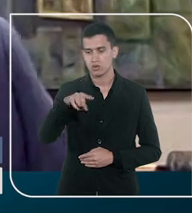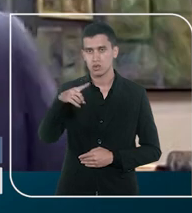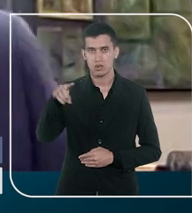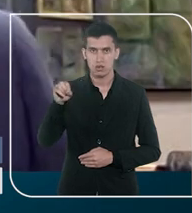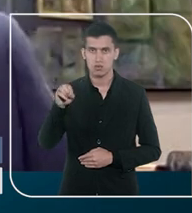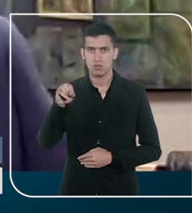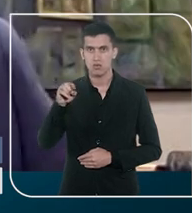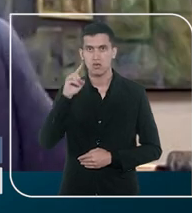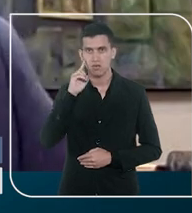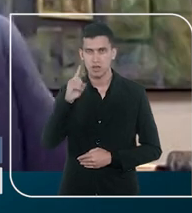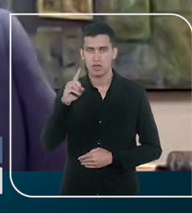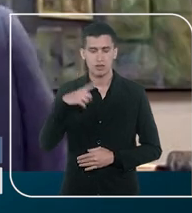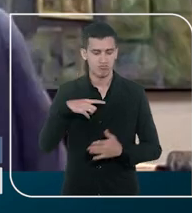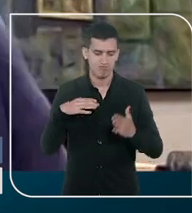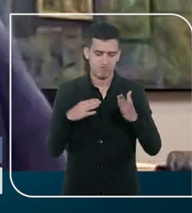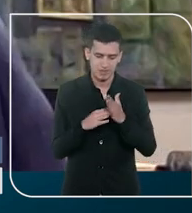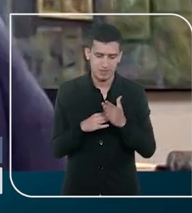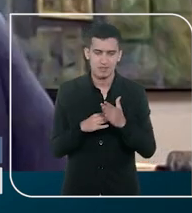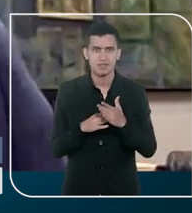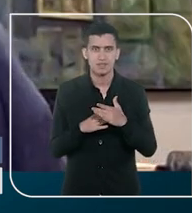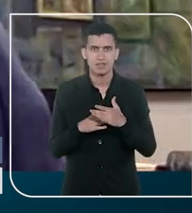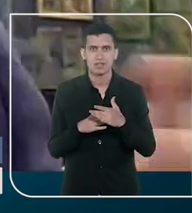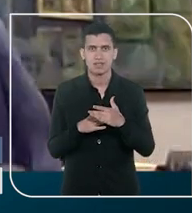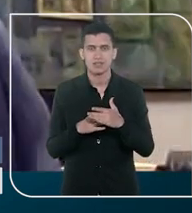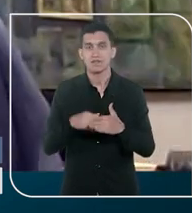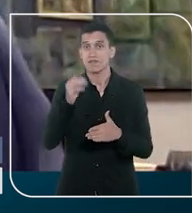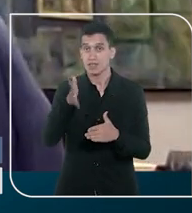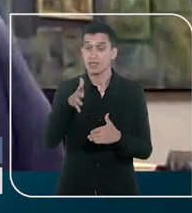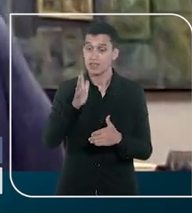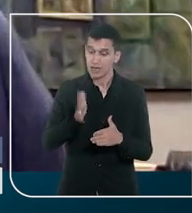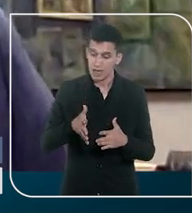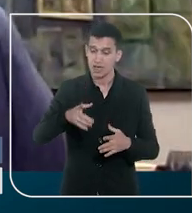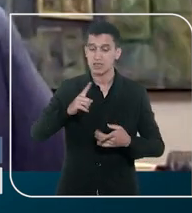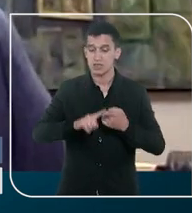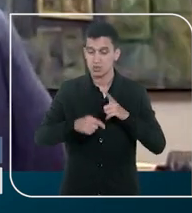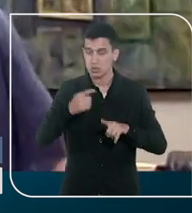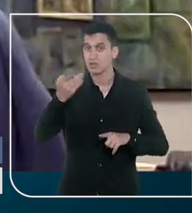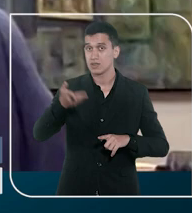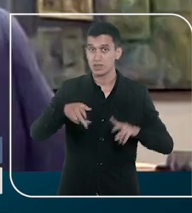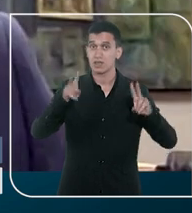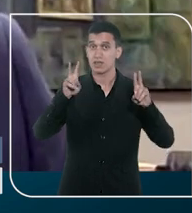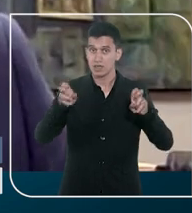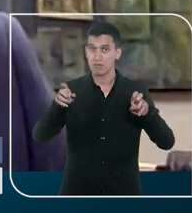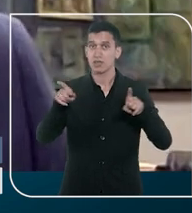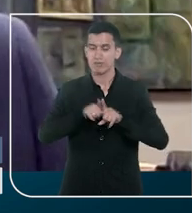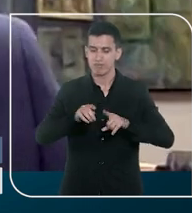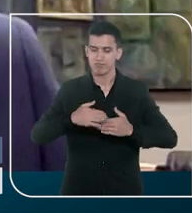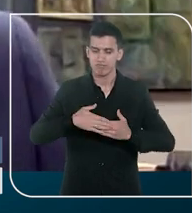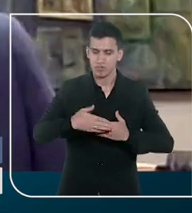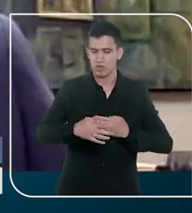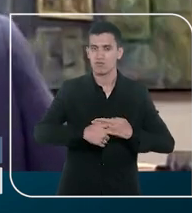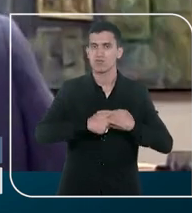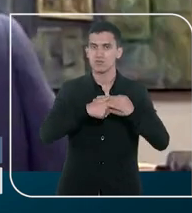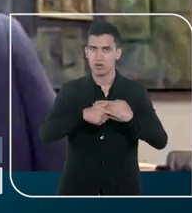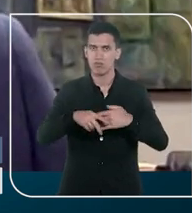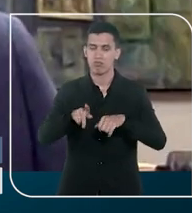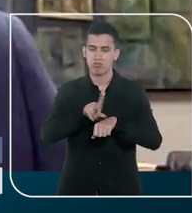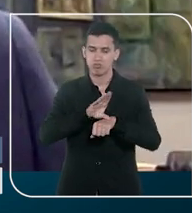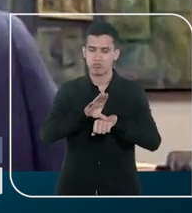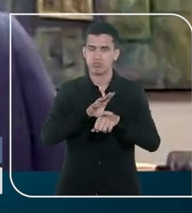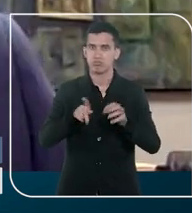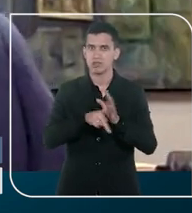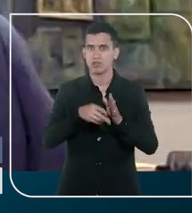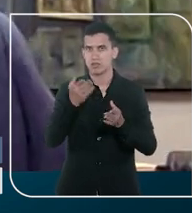portal, fecha aquele prazo e você já discutiu a matéria, já exerceu o seu direito constitucional do devido processo